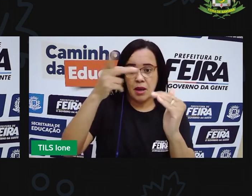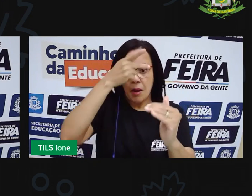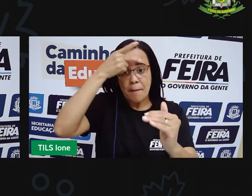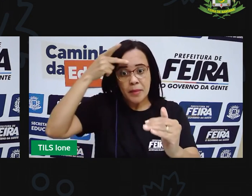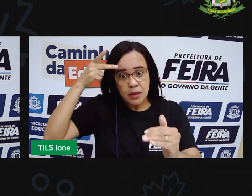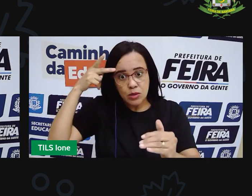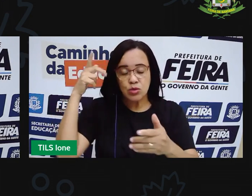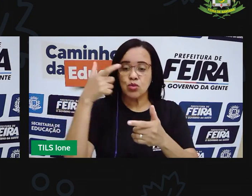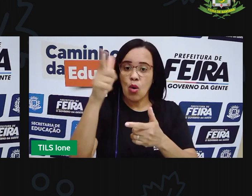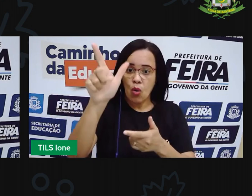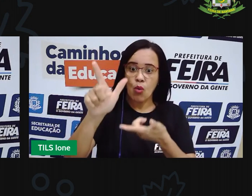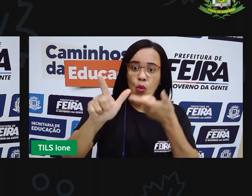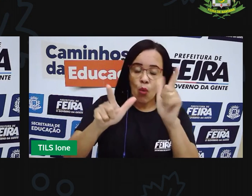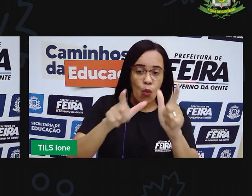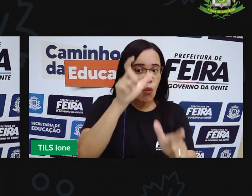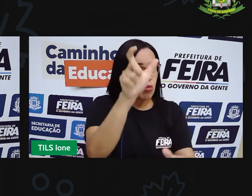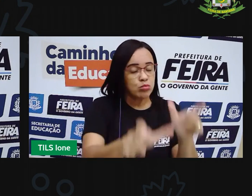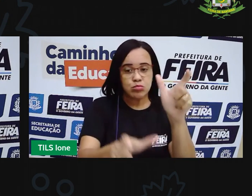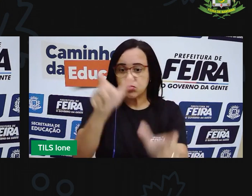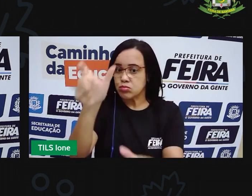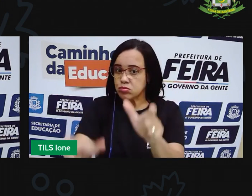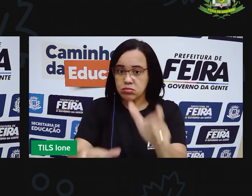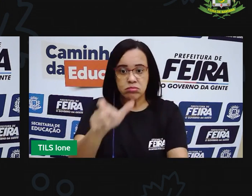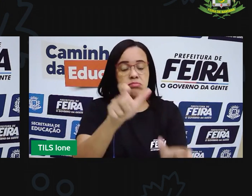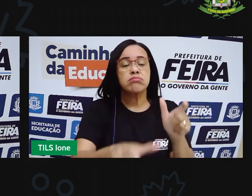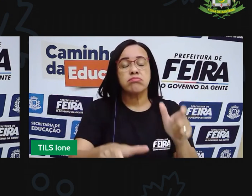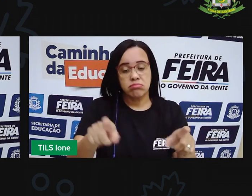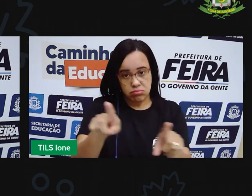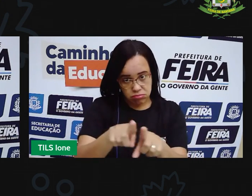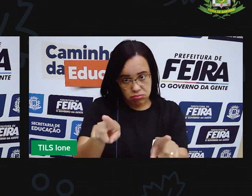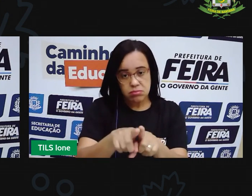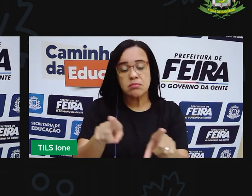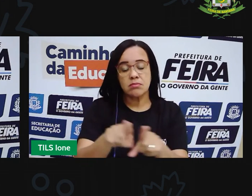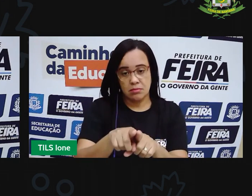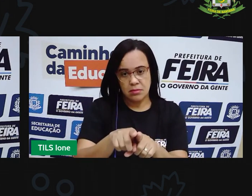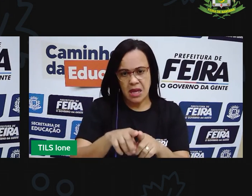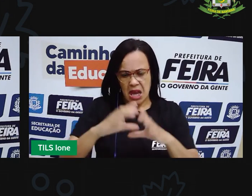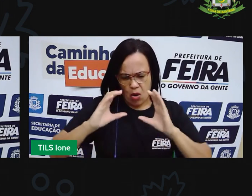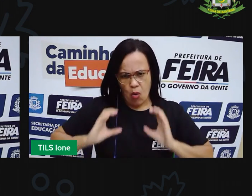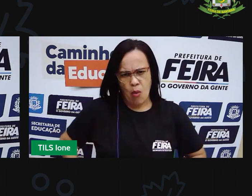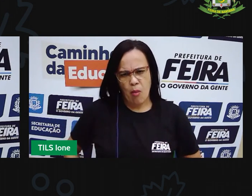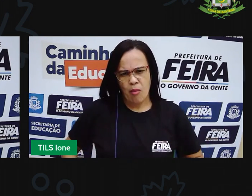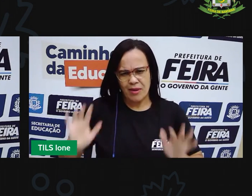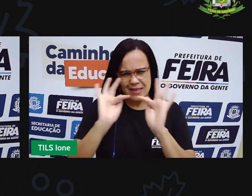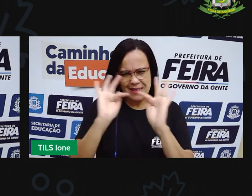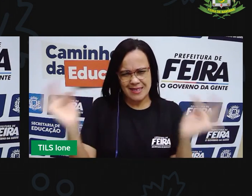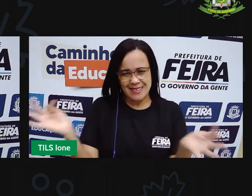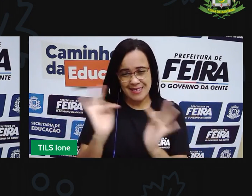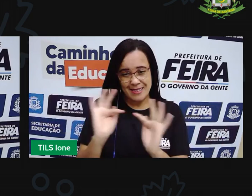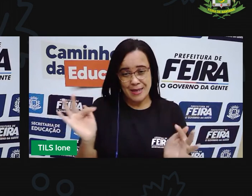e eu não consigo mais muito